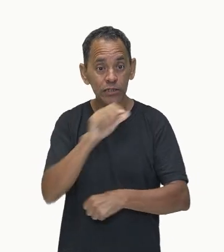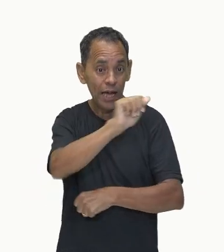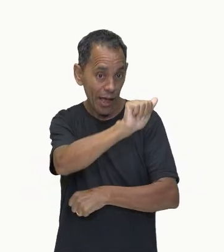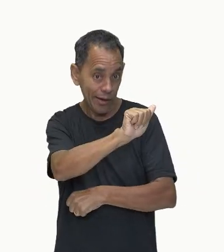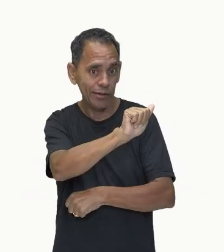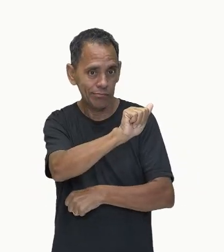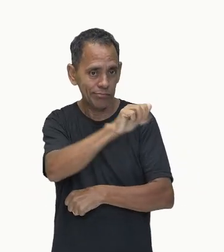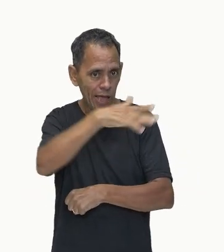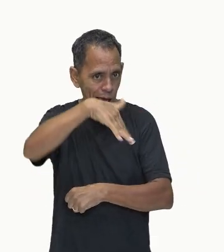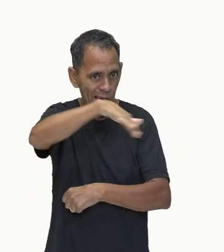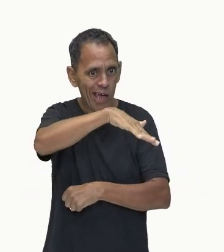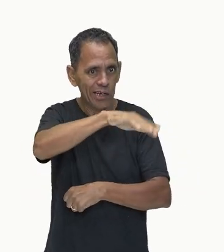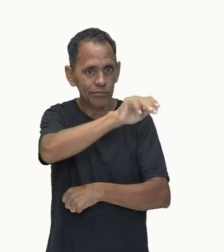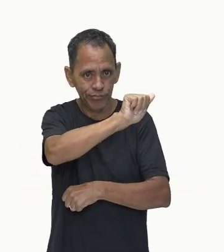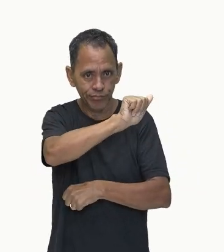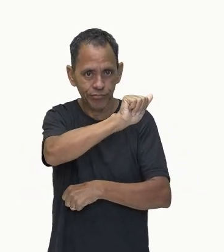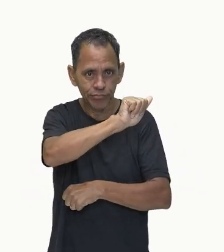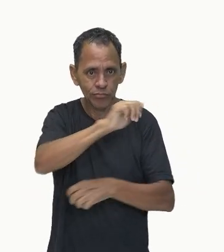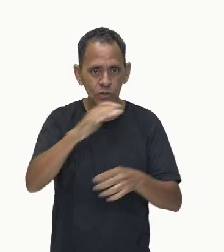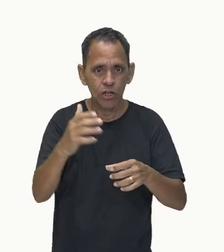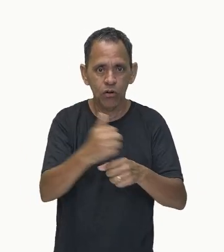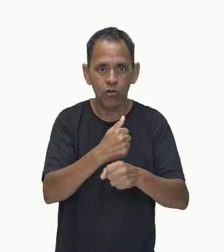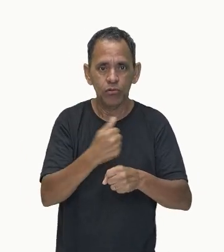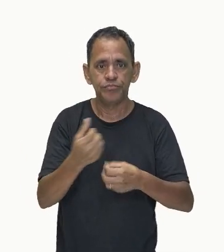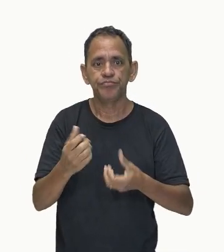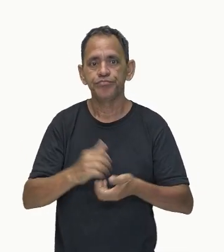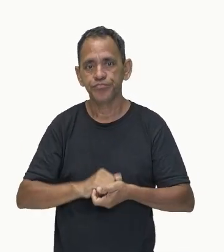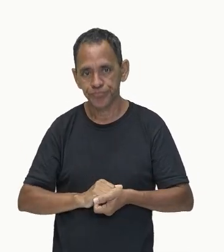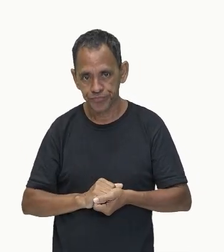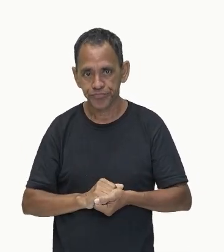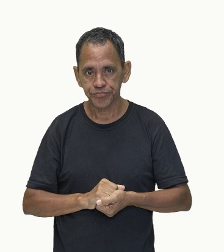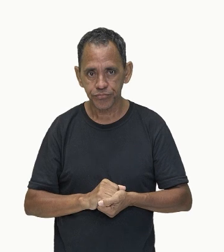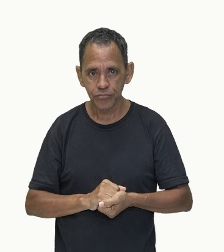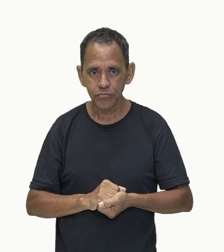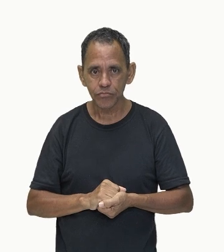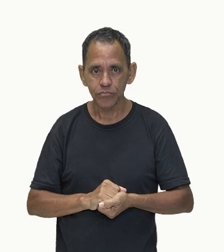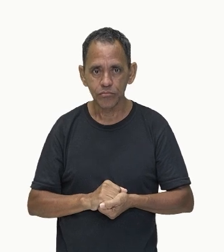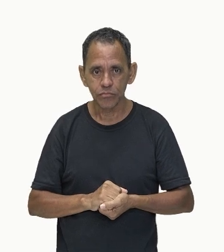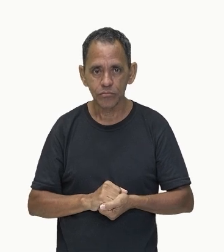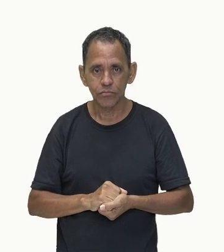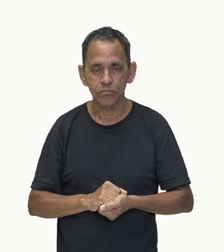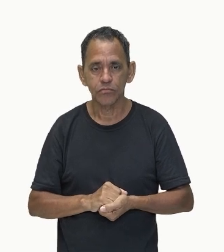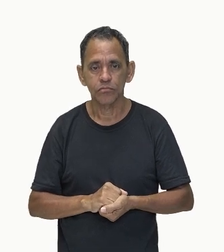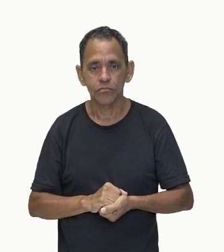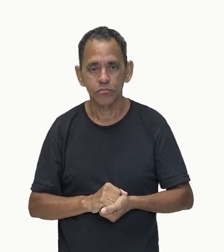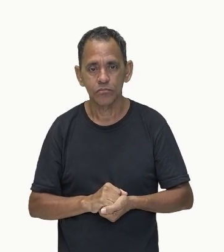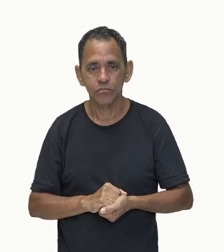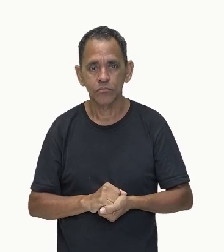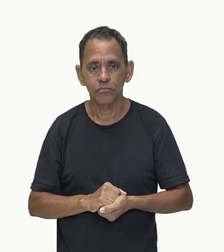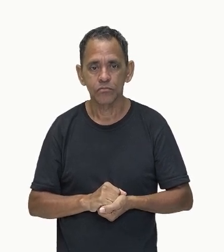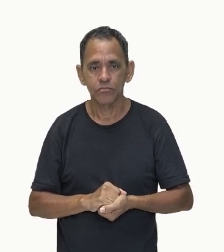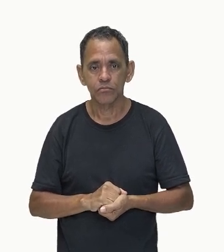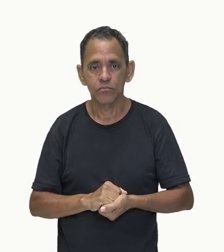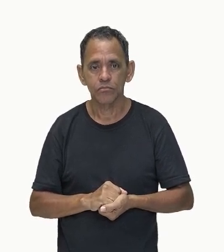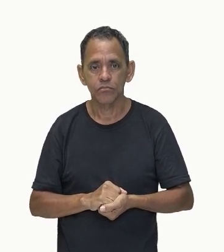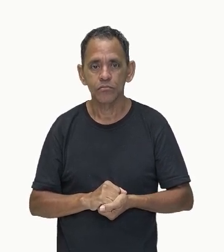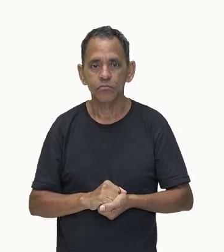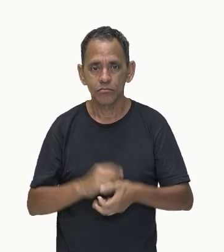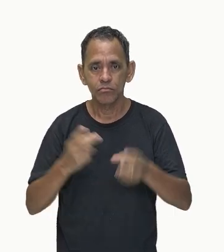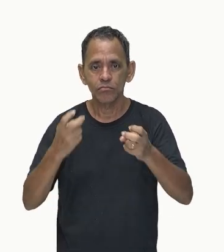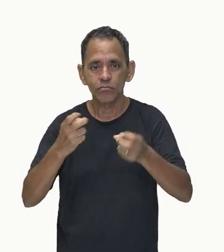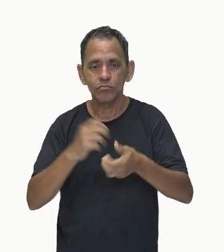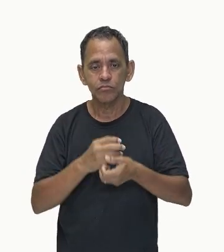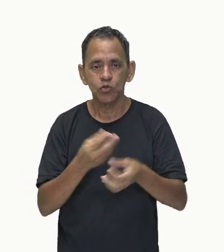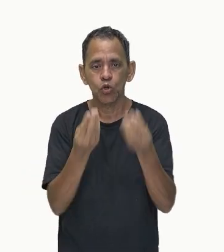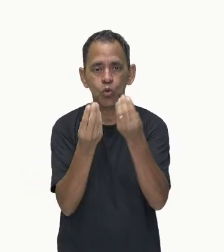área é o trabalho, sabendo que a área numericamente é igual ao trabalho, temos que o trabalho é 400 joules e